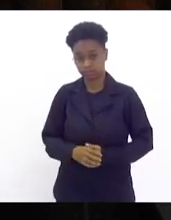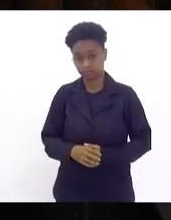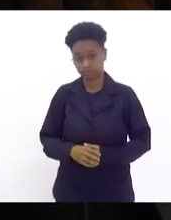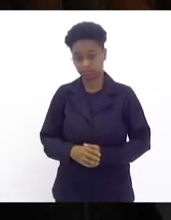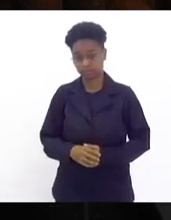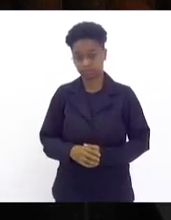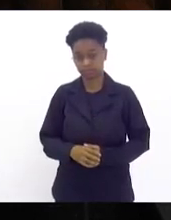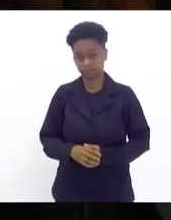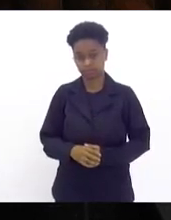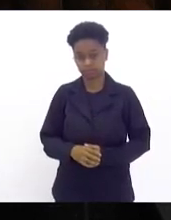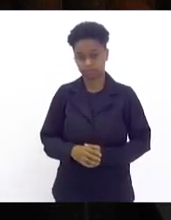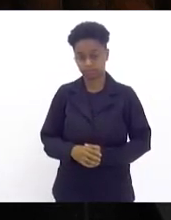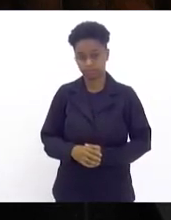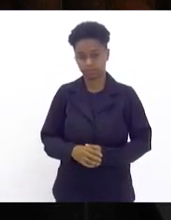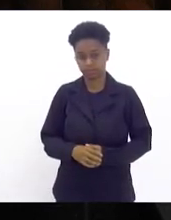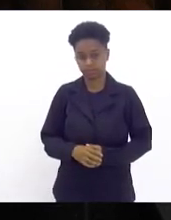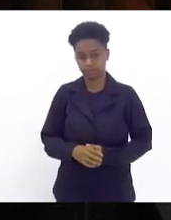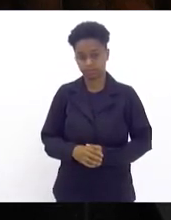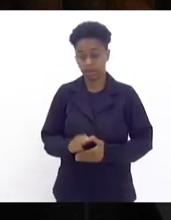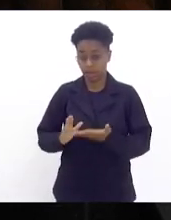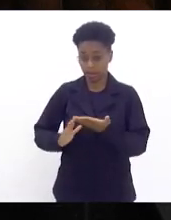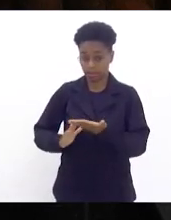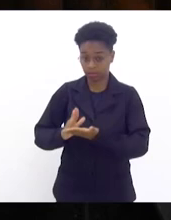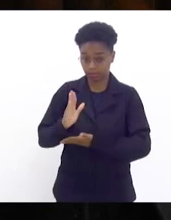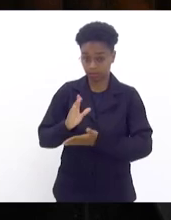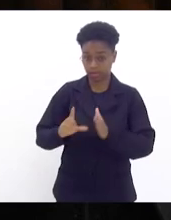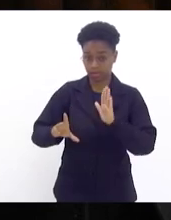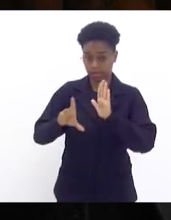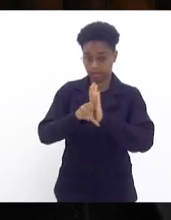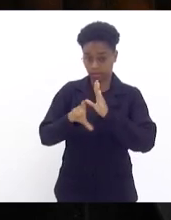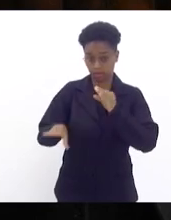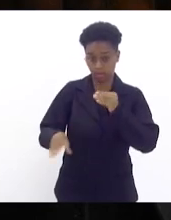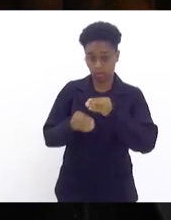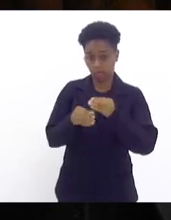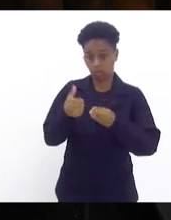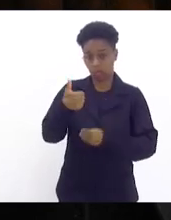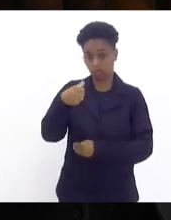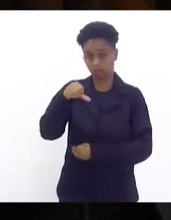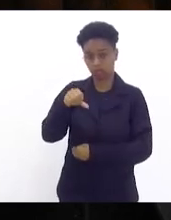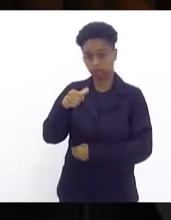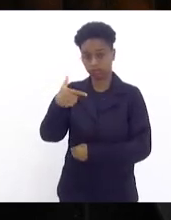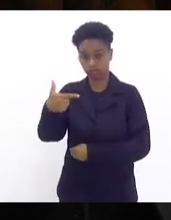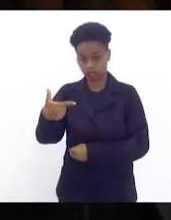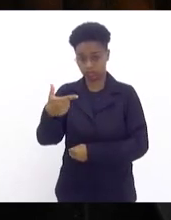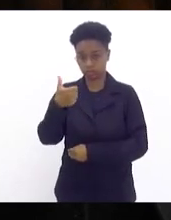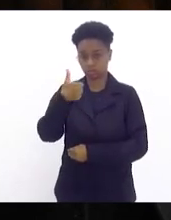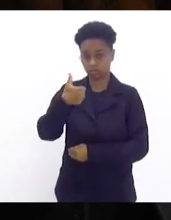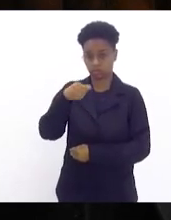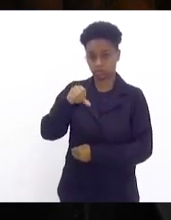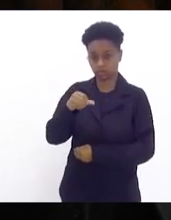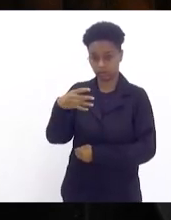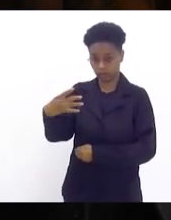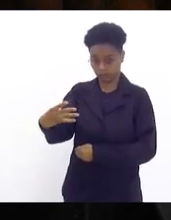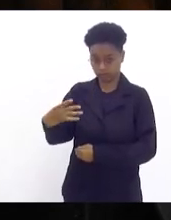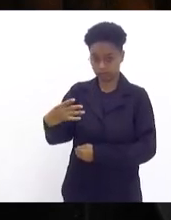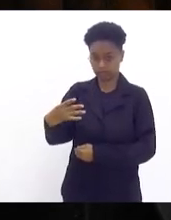sancionou uma lei complementar 192194 reduzindo